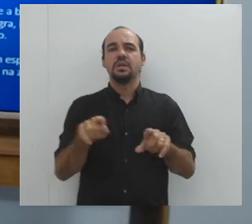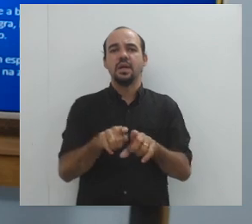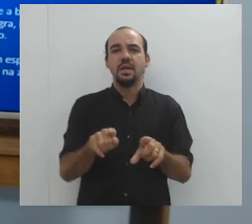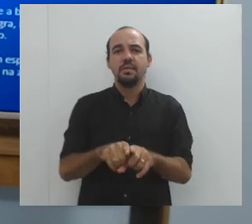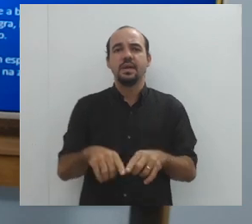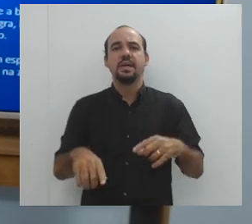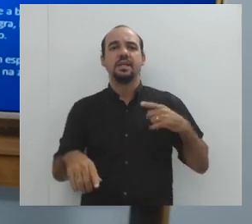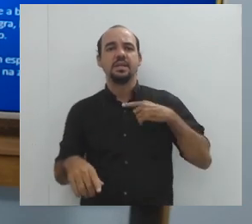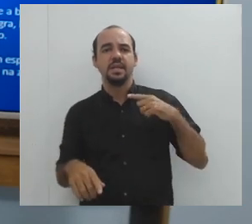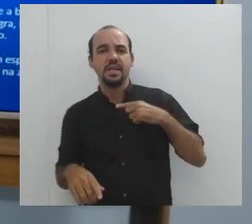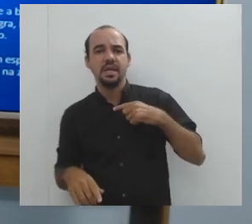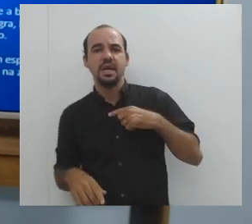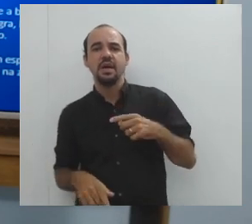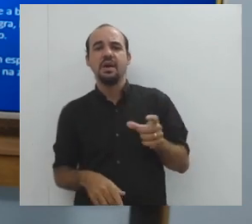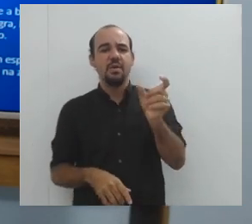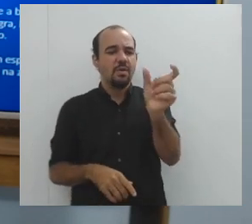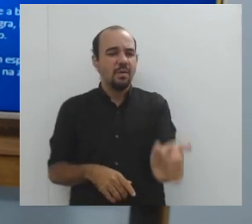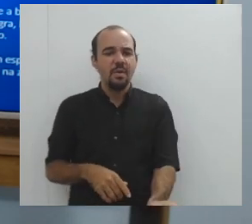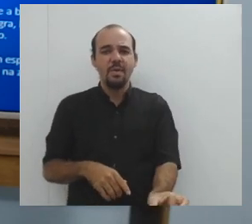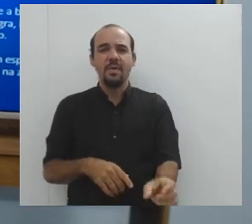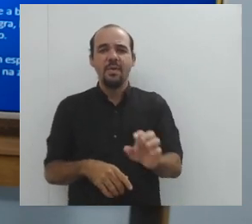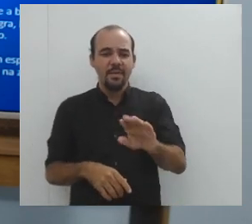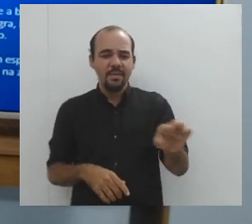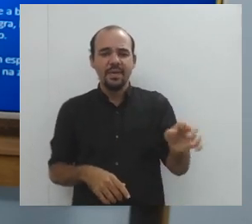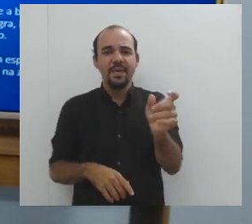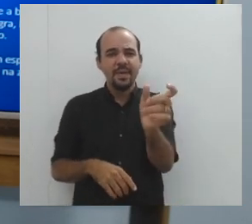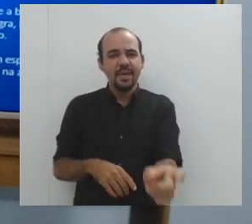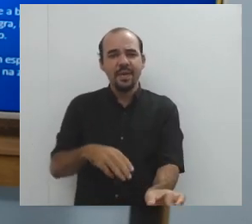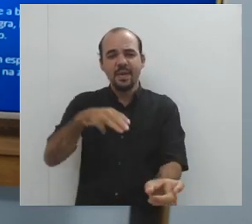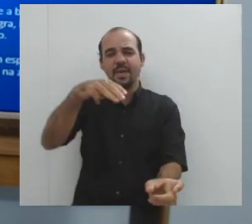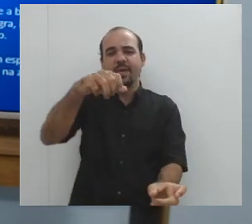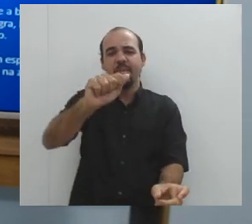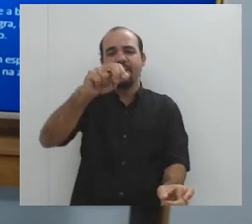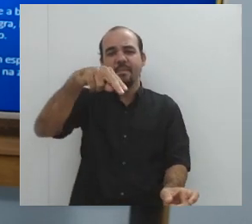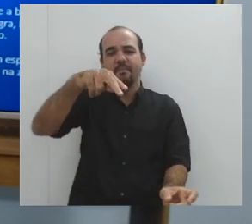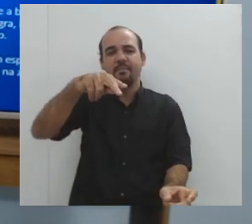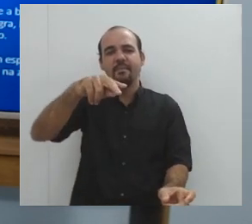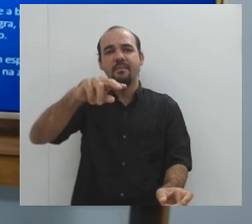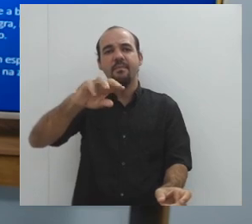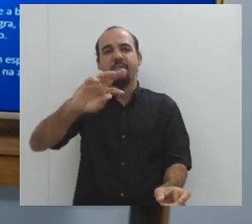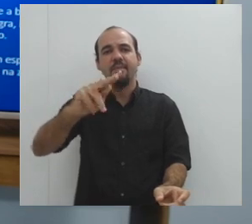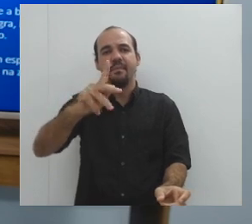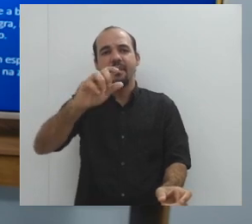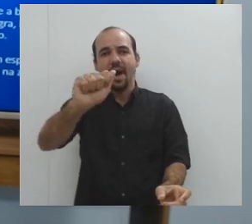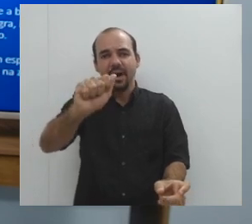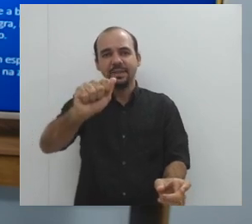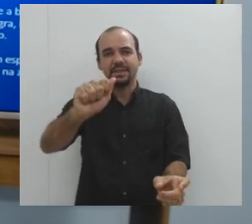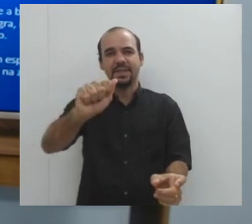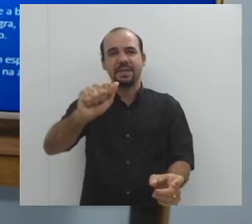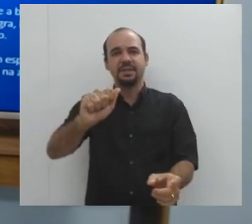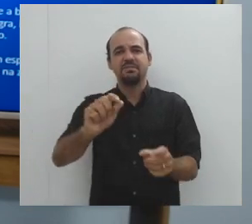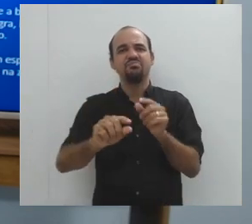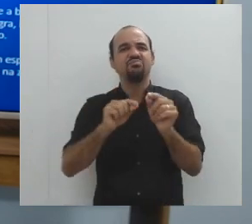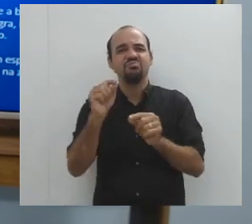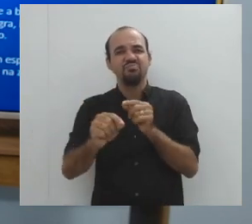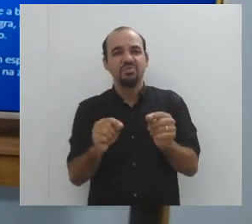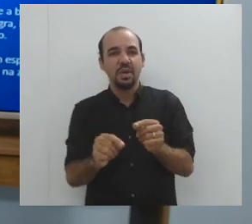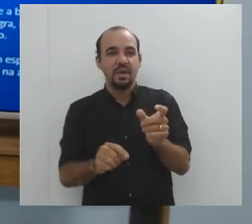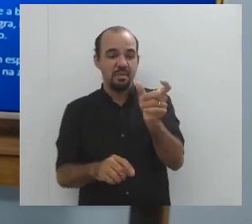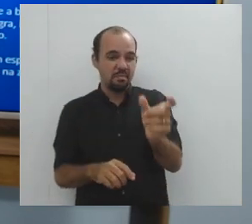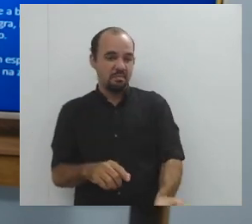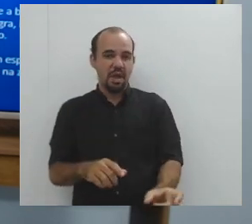em outras brincadeiras. E esse mancha é onde a pessoa fica e ela não pode ser tocada. Então isso remete